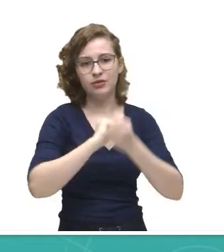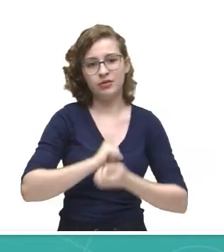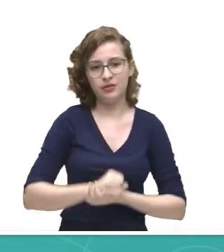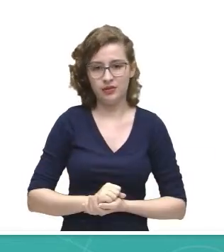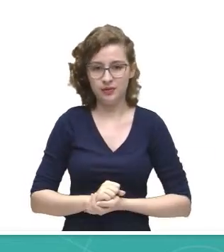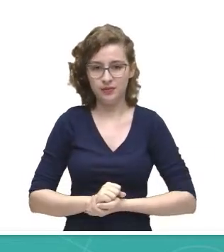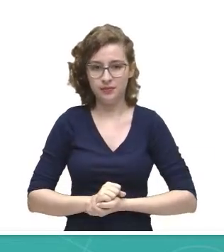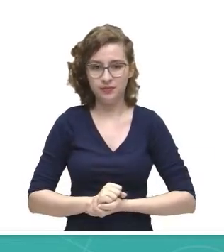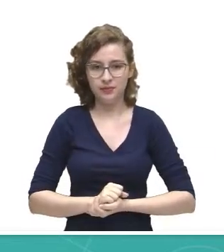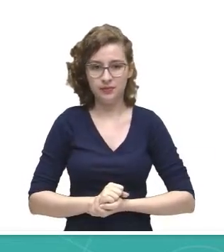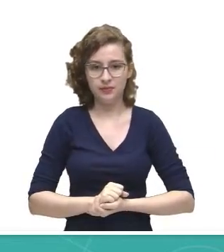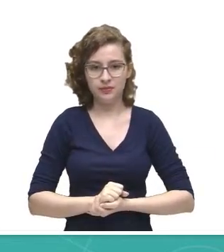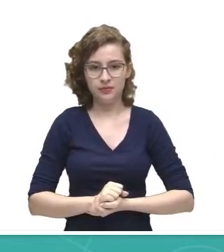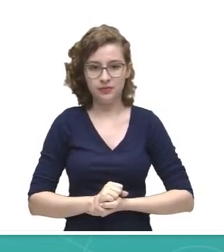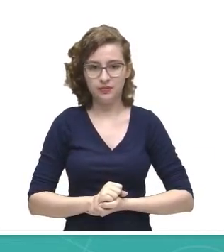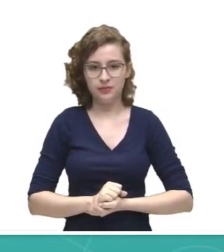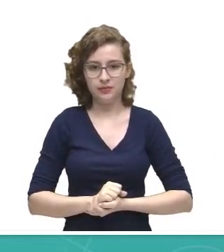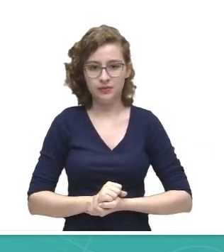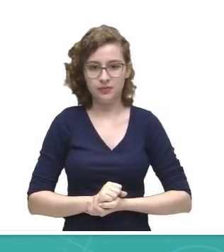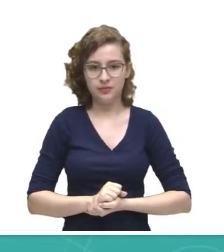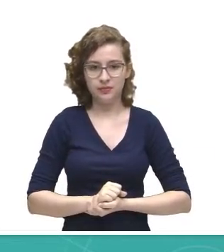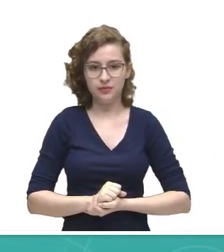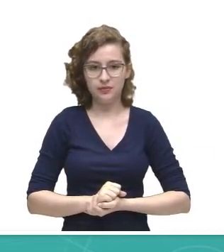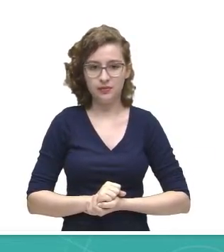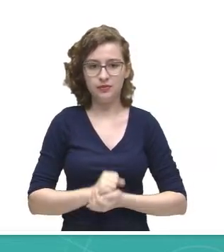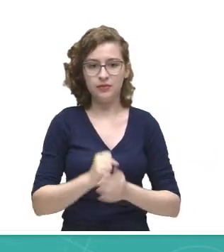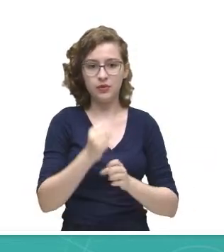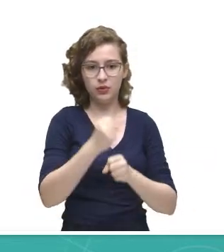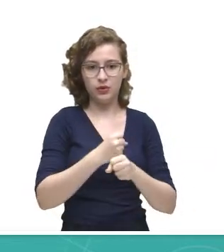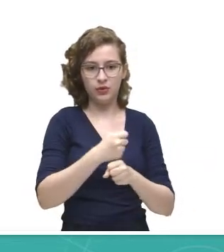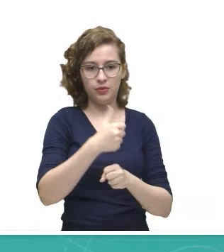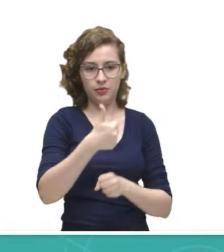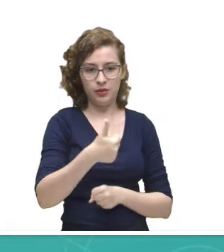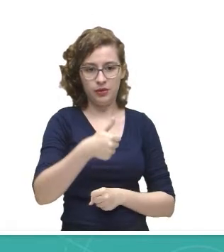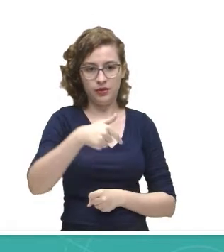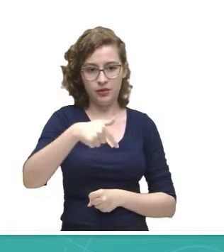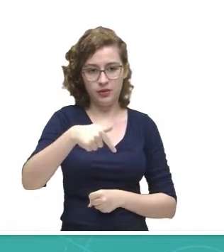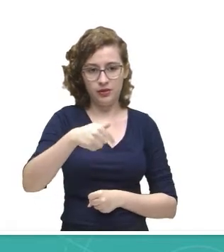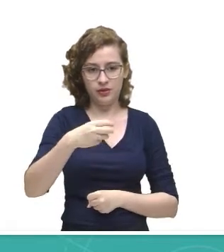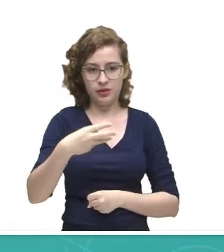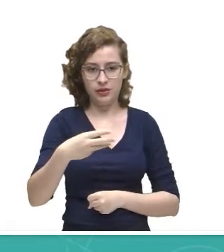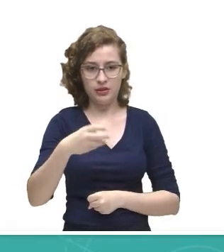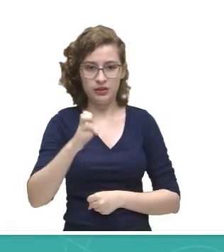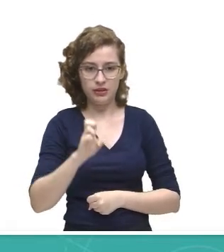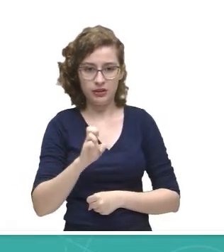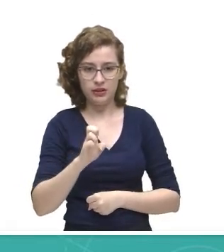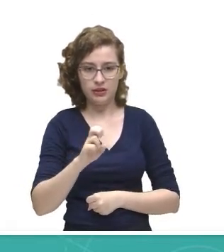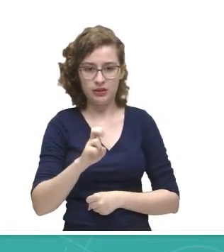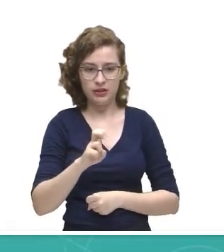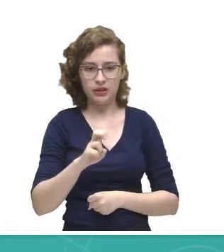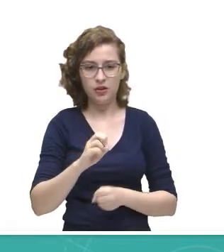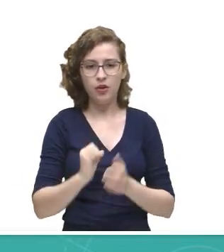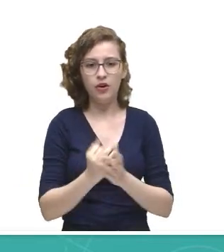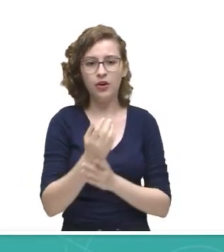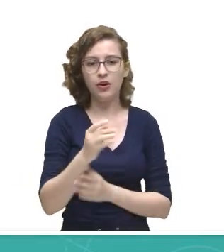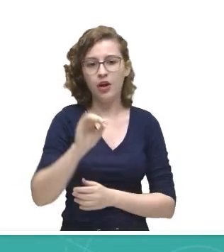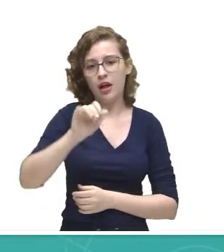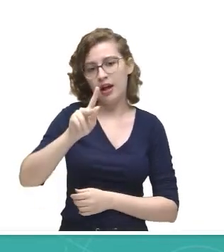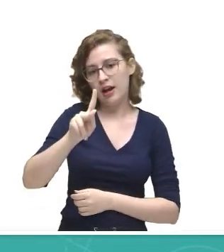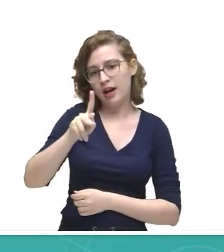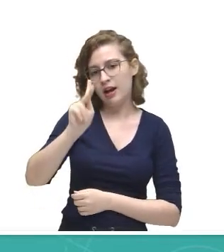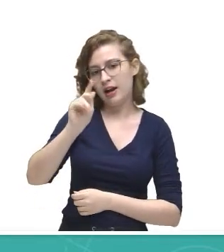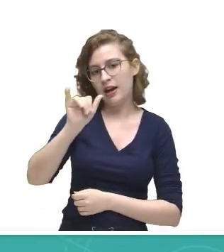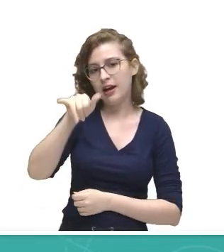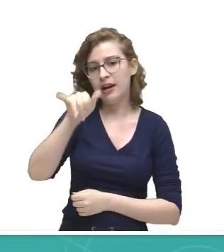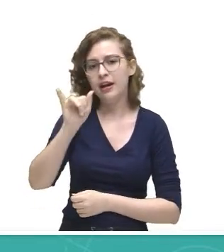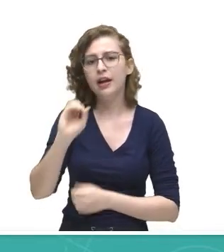indústria têxtil. Em 1735, John Kay criou a lançadeira volante, que permitia a fabricação